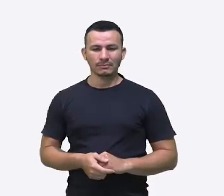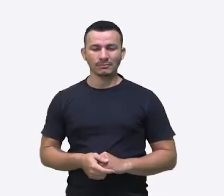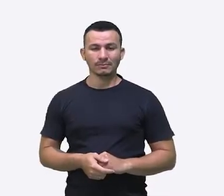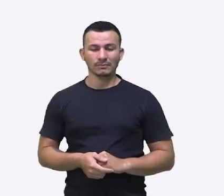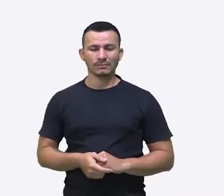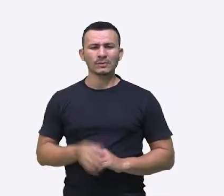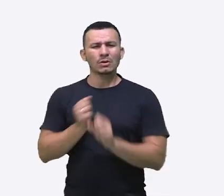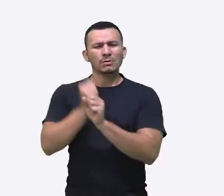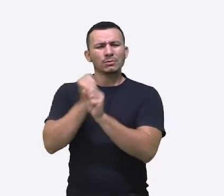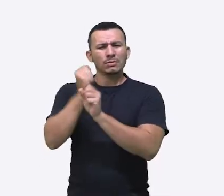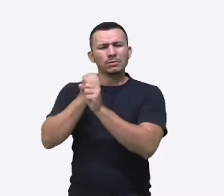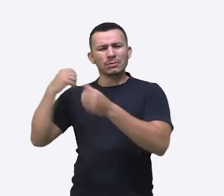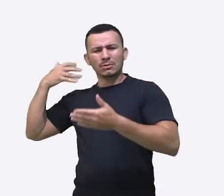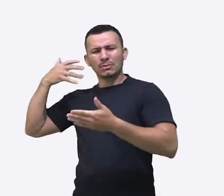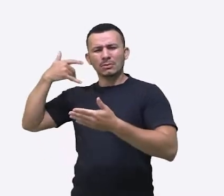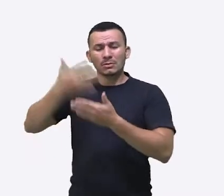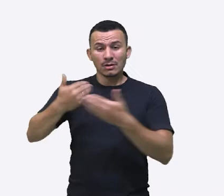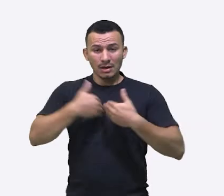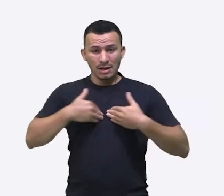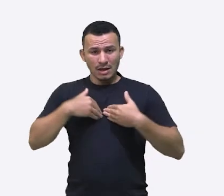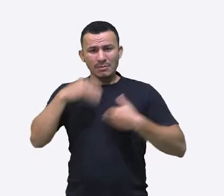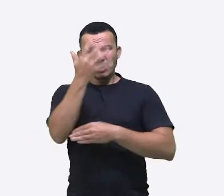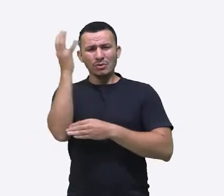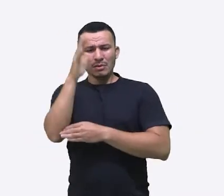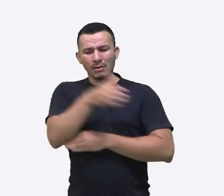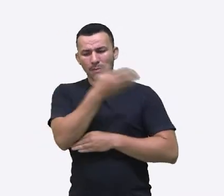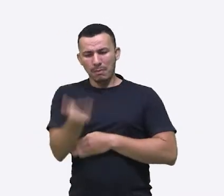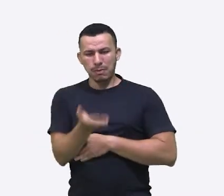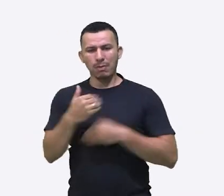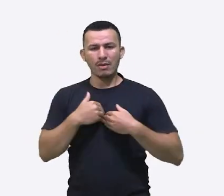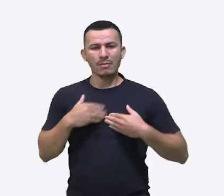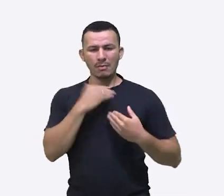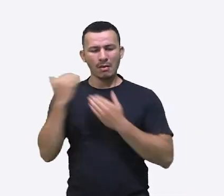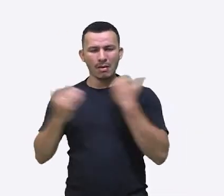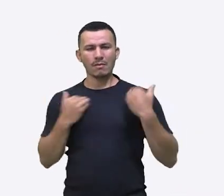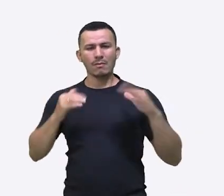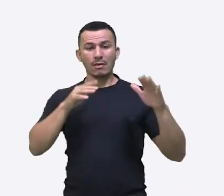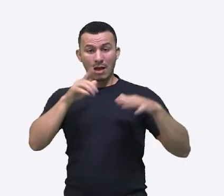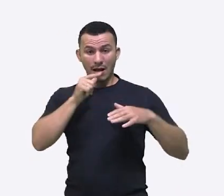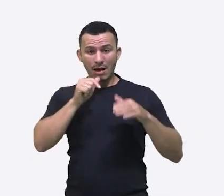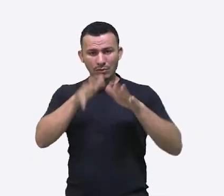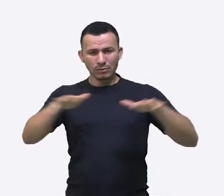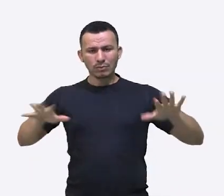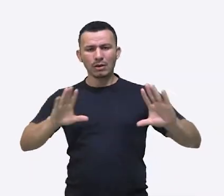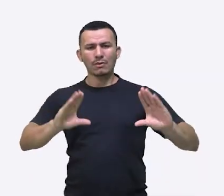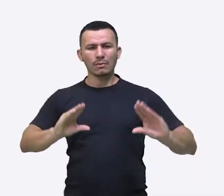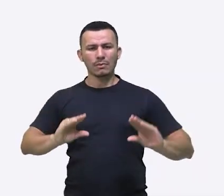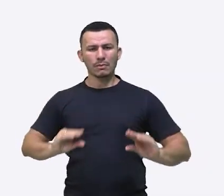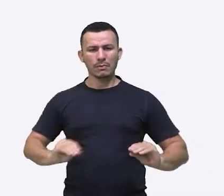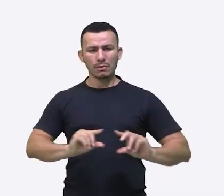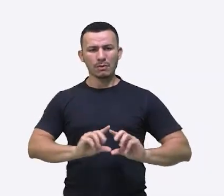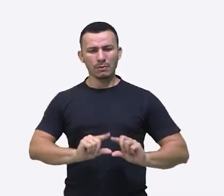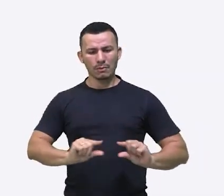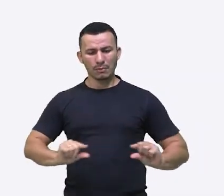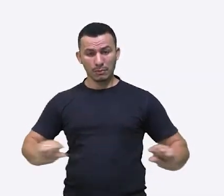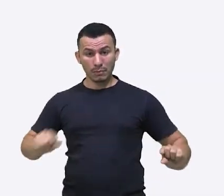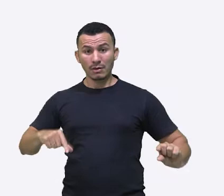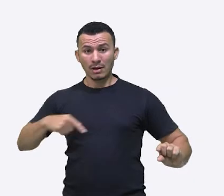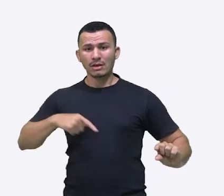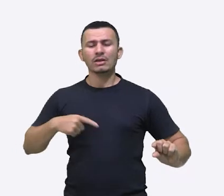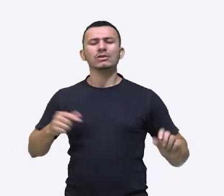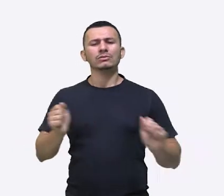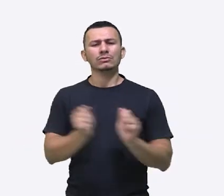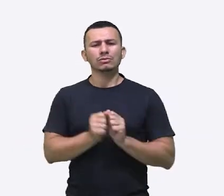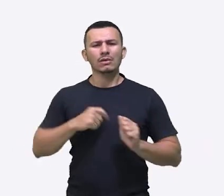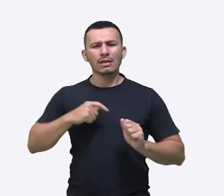Ao longo dos anos, animais e plantas mortos foram se depositando no fundo dos mares. Esses animais e plantas foram